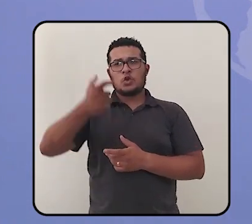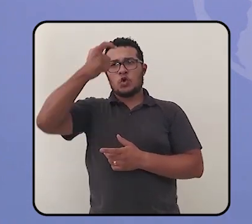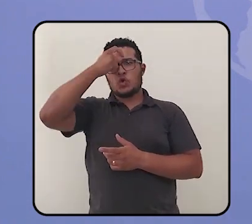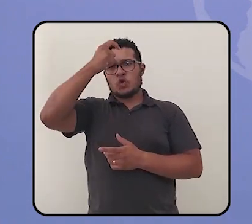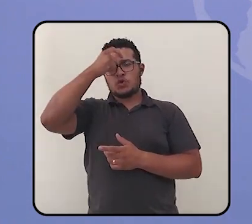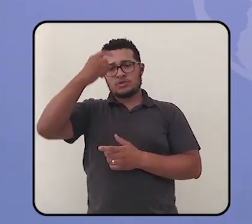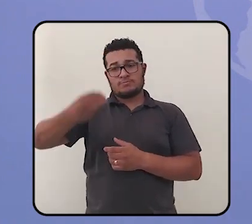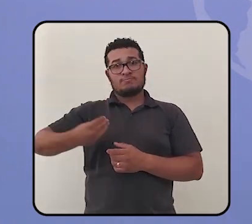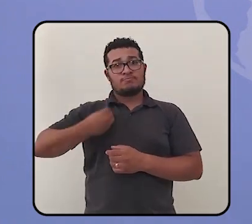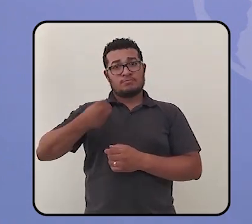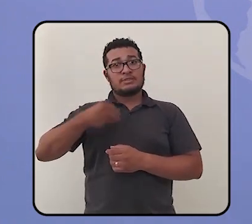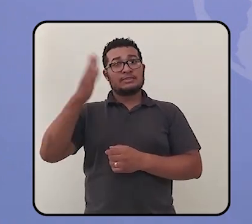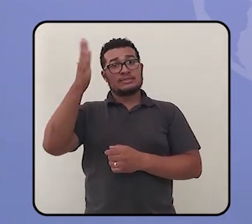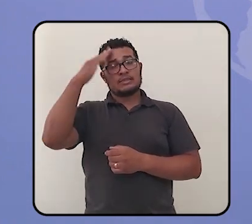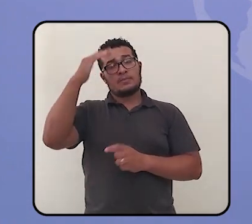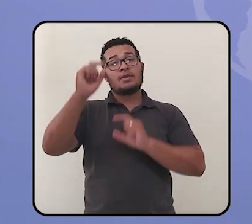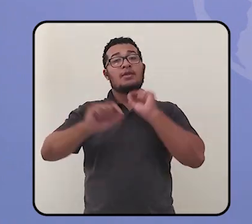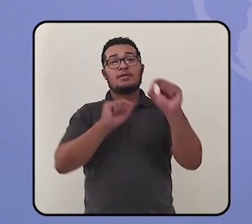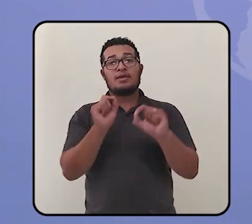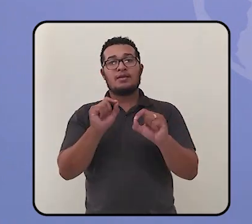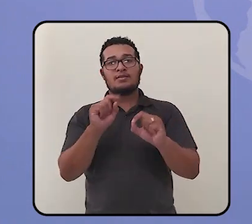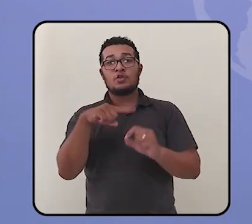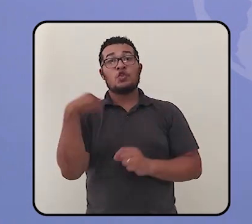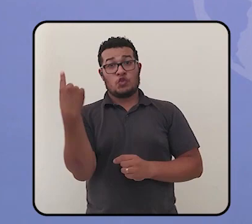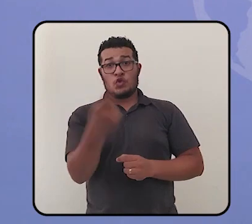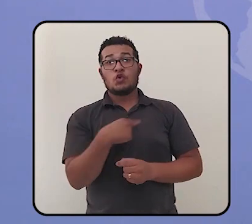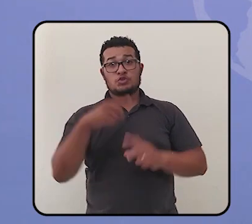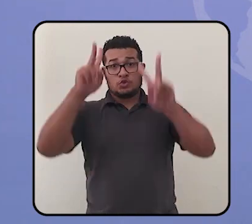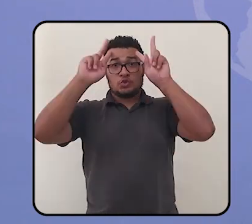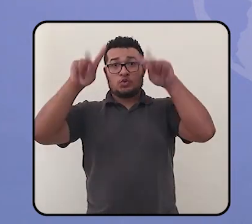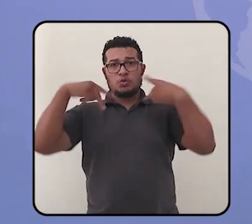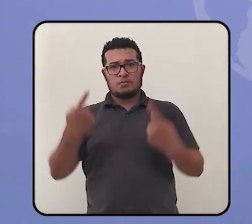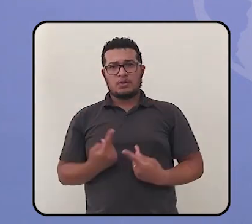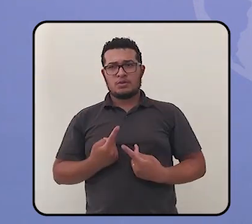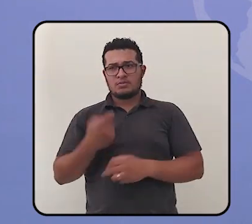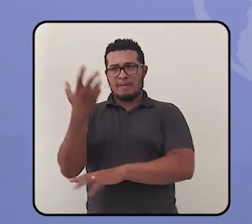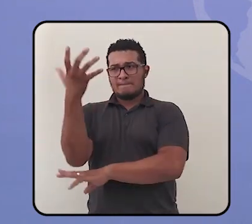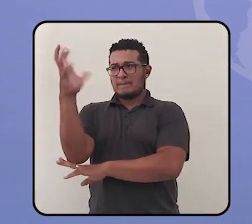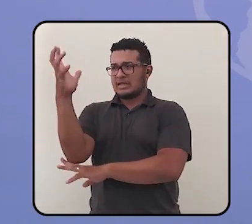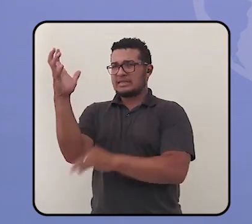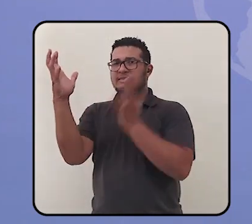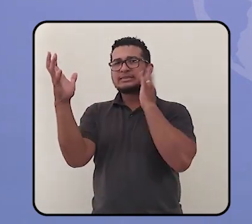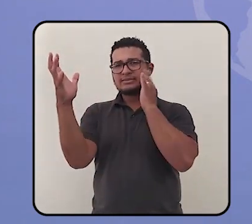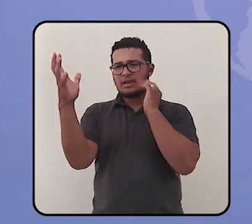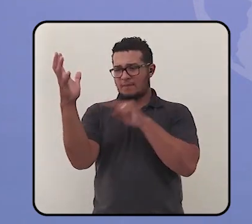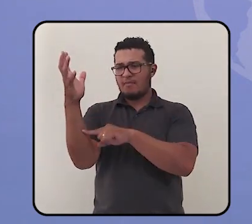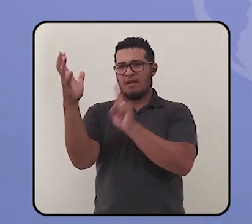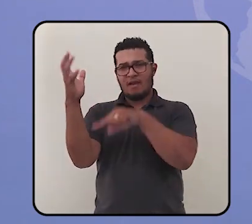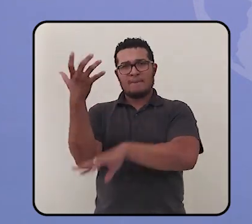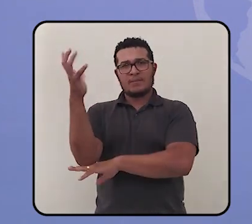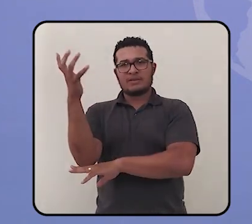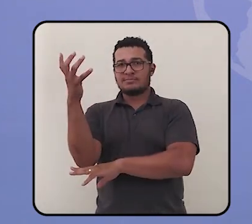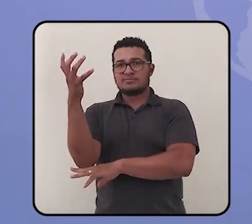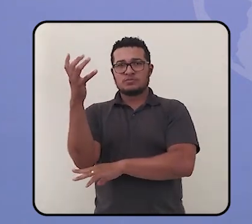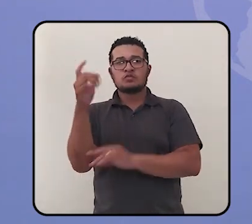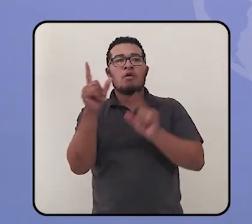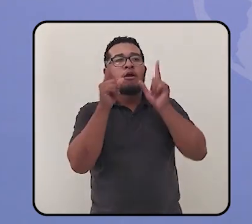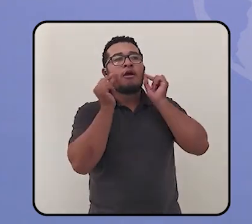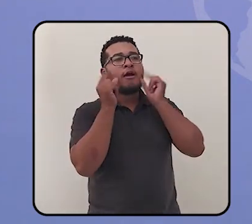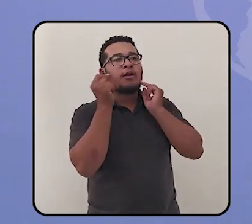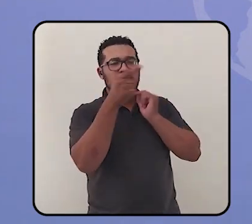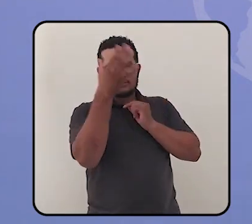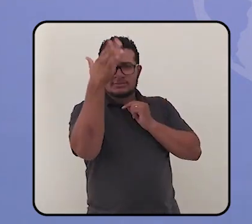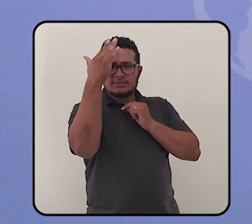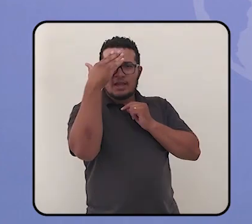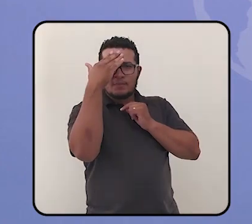consciência da existência somos nós a planta não tem consciência ela não sabe que é planta o gato ele